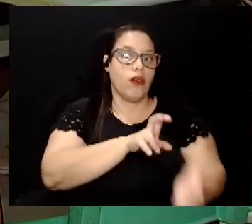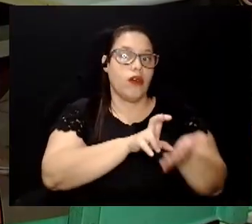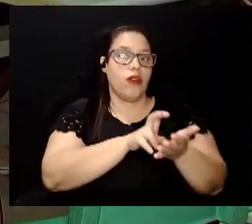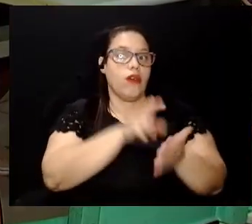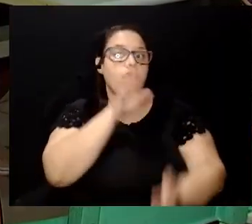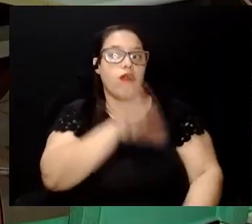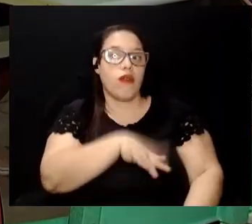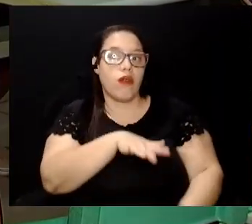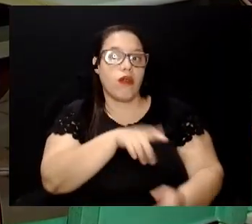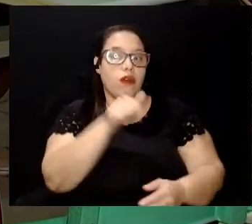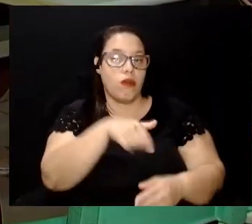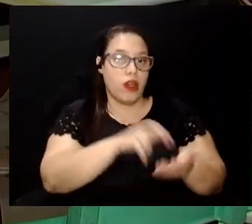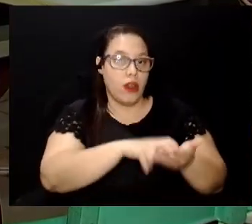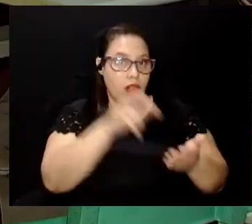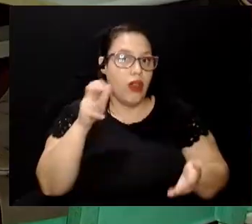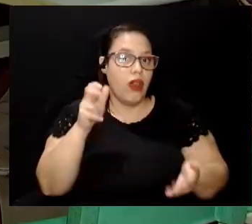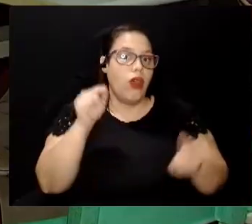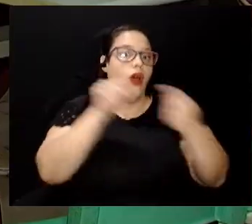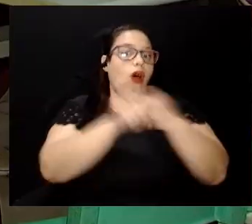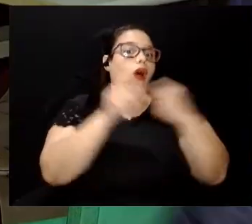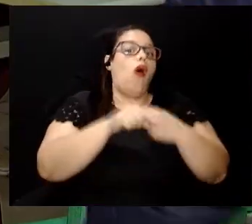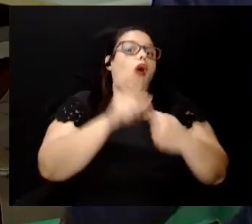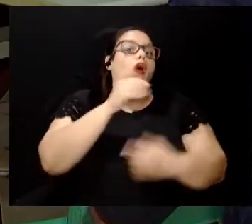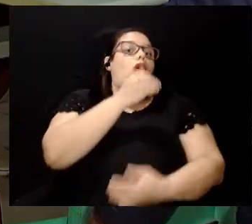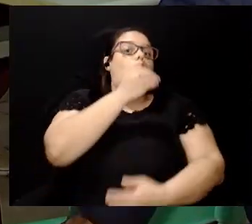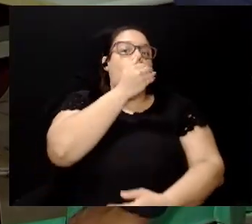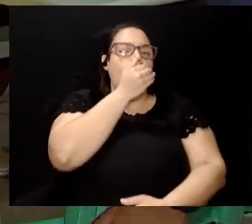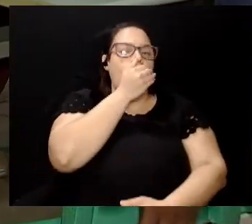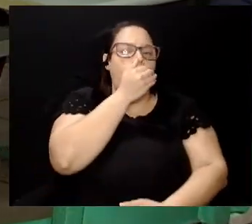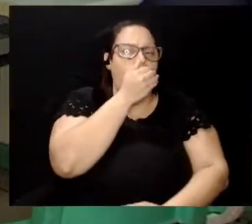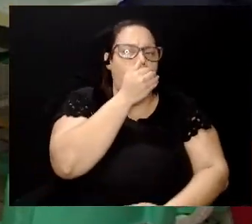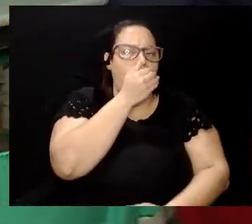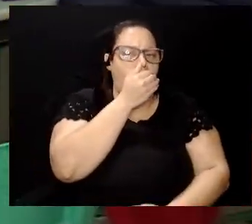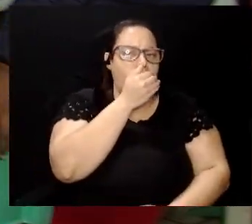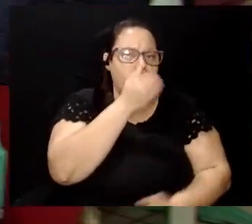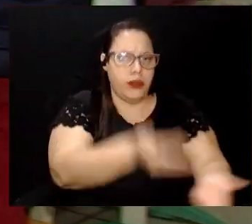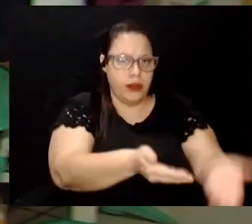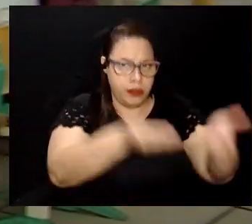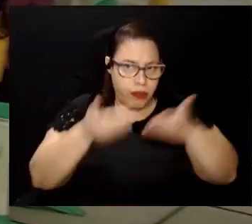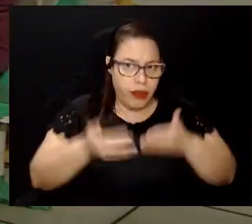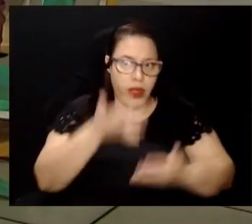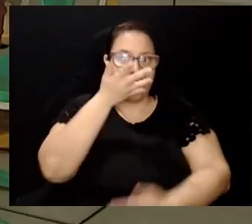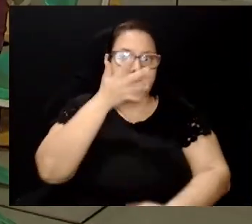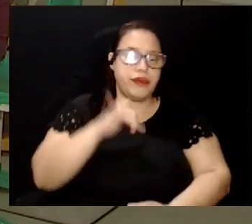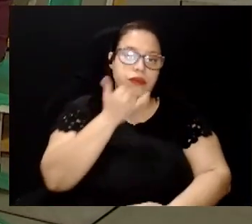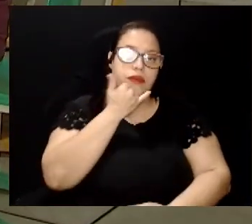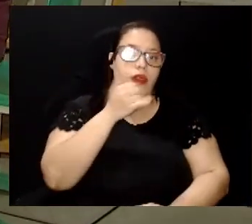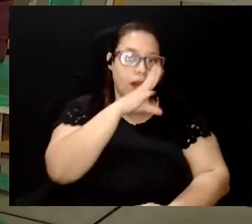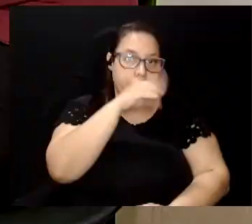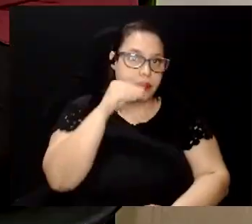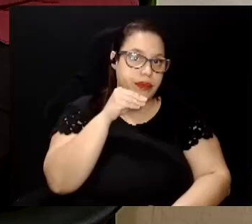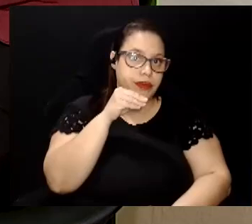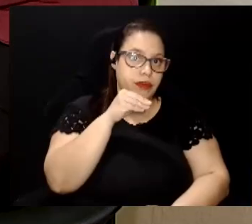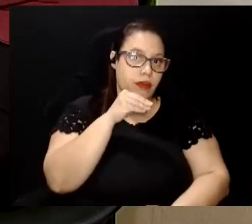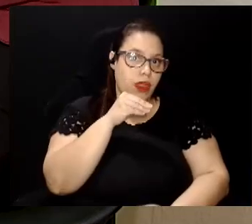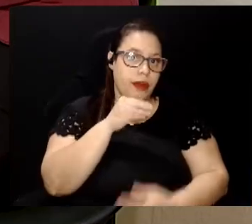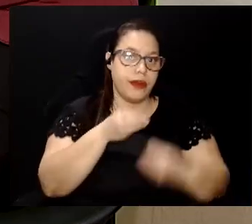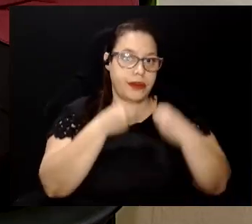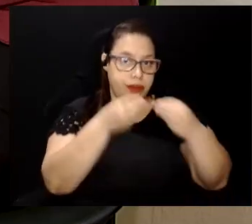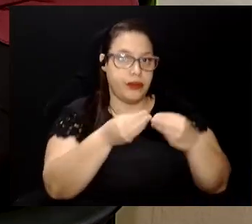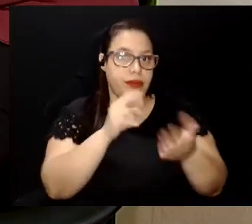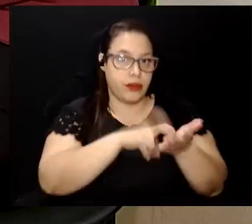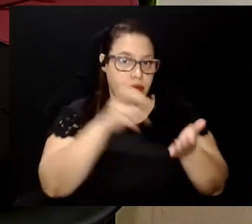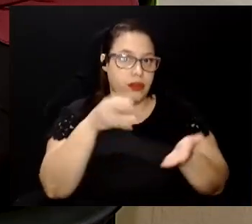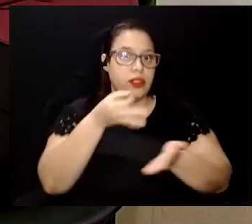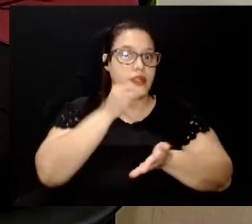Então a gente faz o acolhimento dessas crianças e adolescentes. Aí a gente oferta de manhã café da manhã para quem chega,